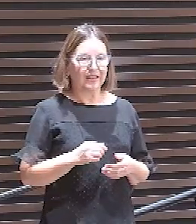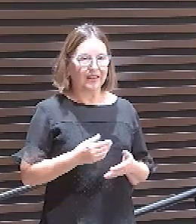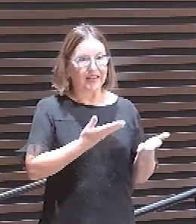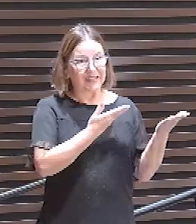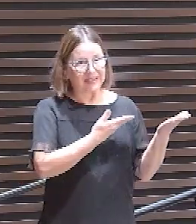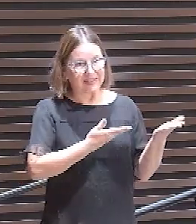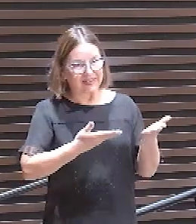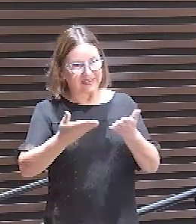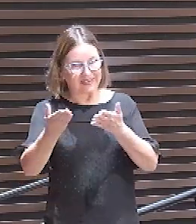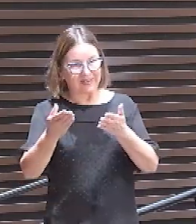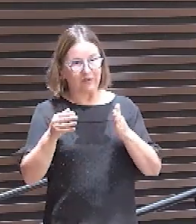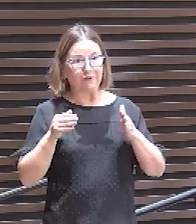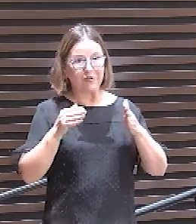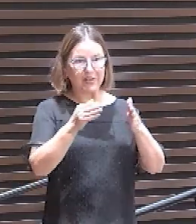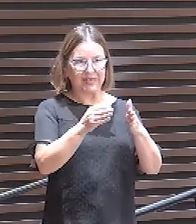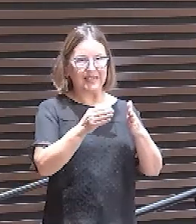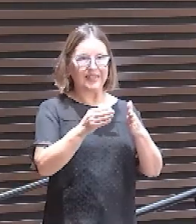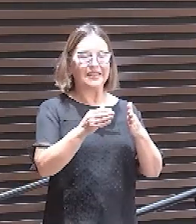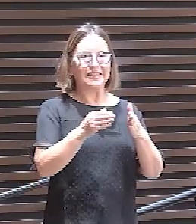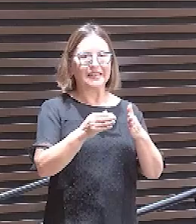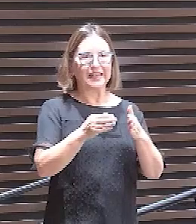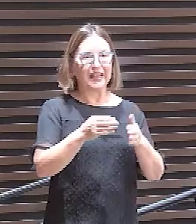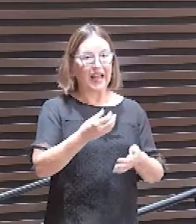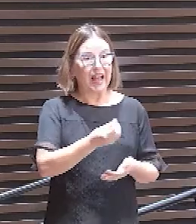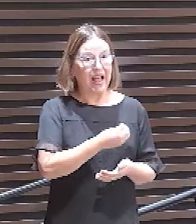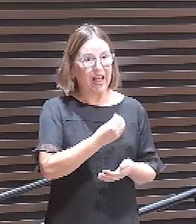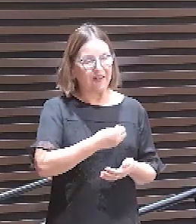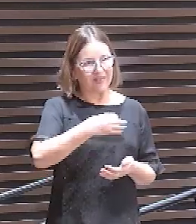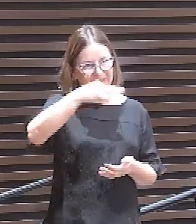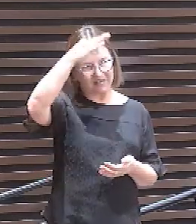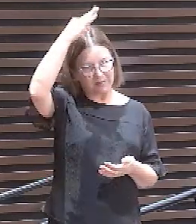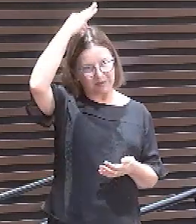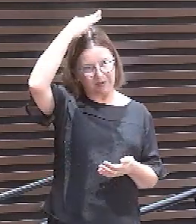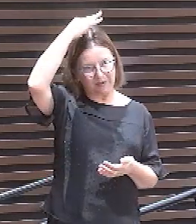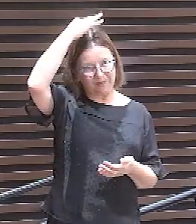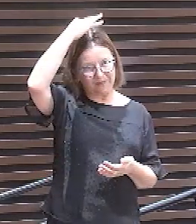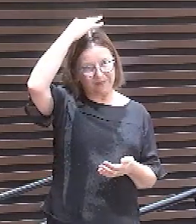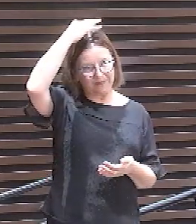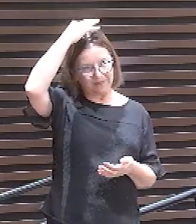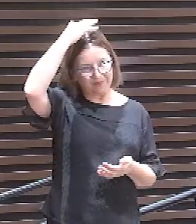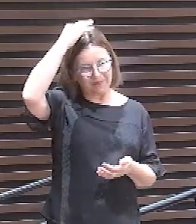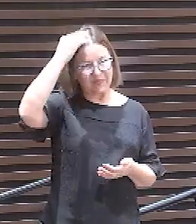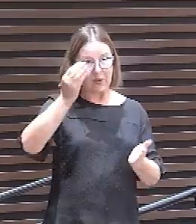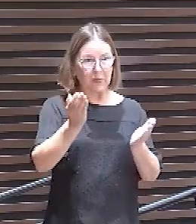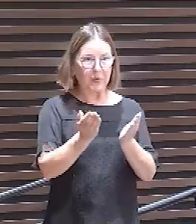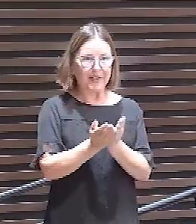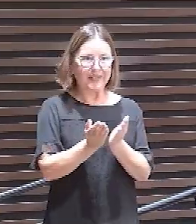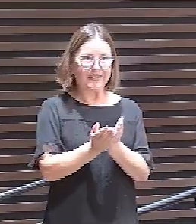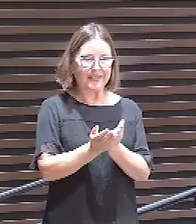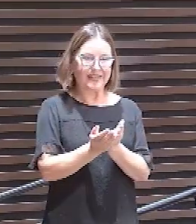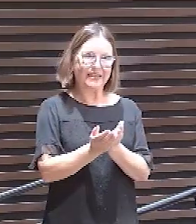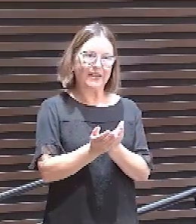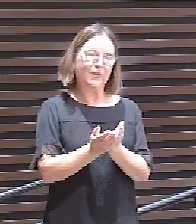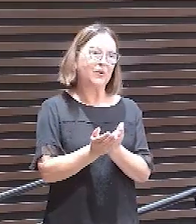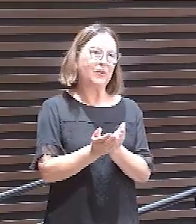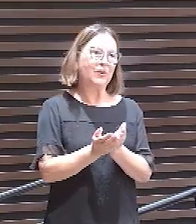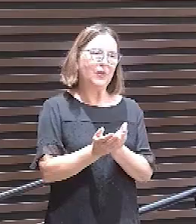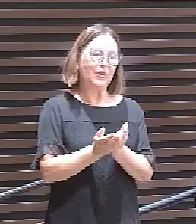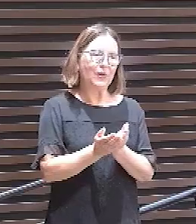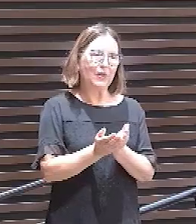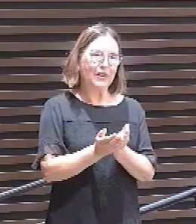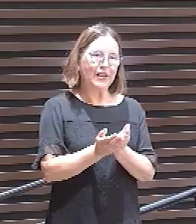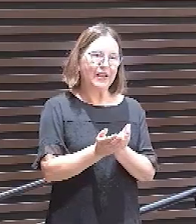espiritual. O cristão é retirado da cultura do mundo e é transplantado para o jardim